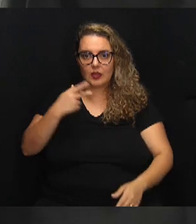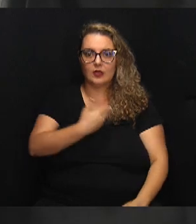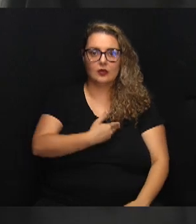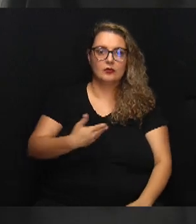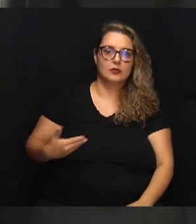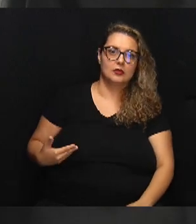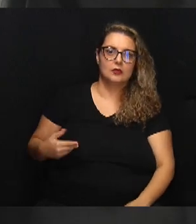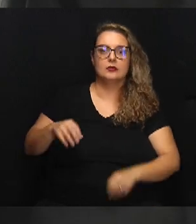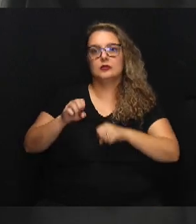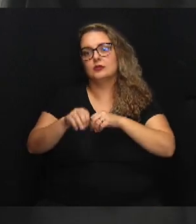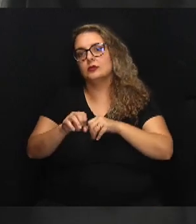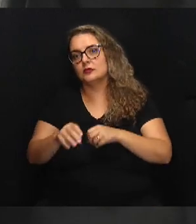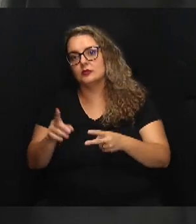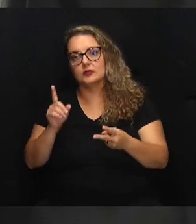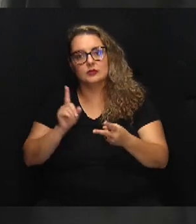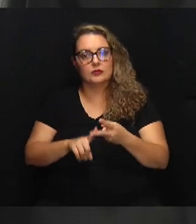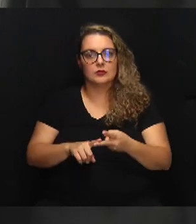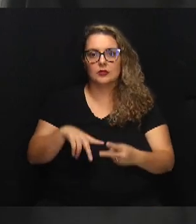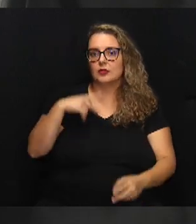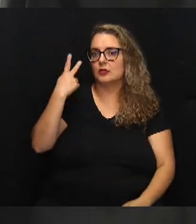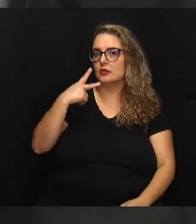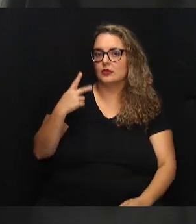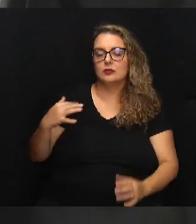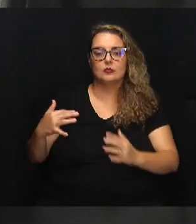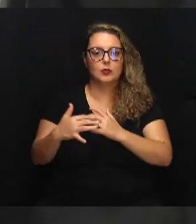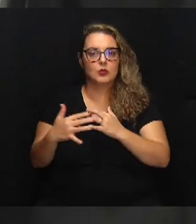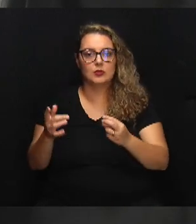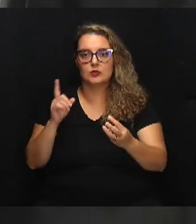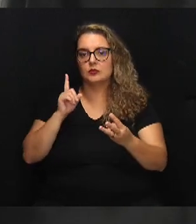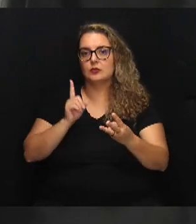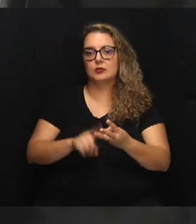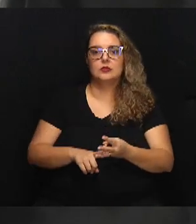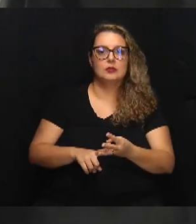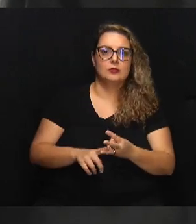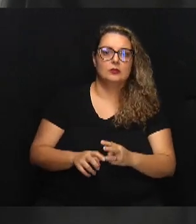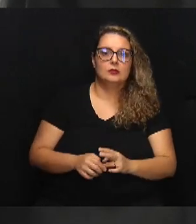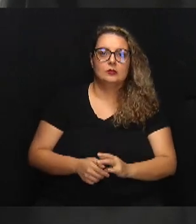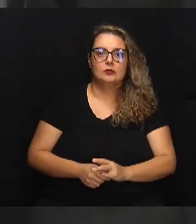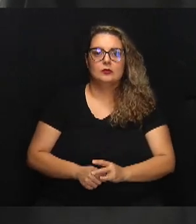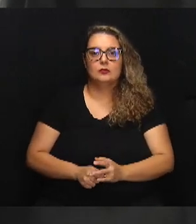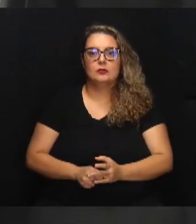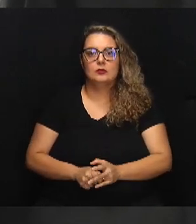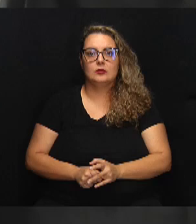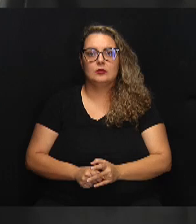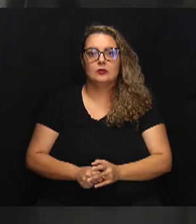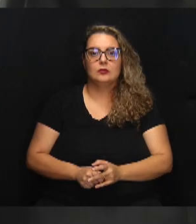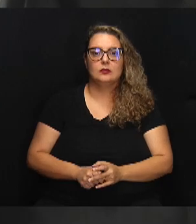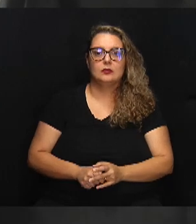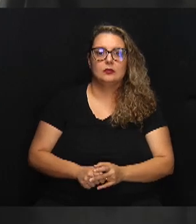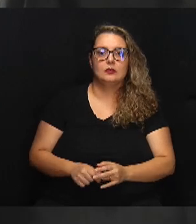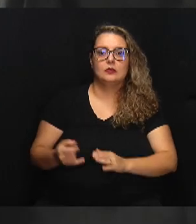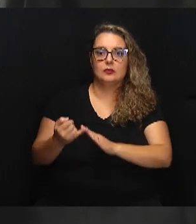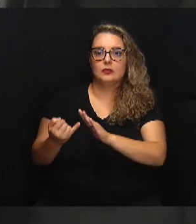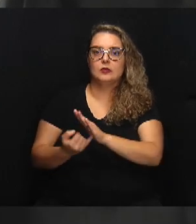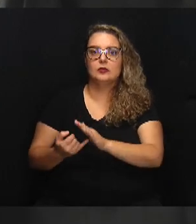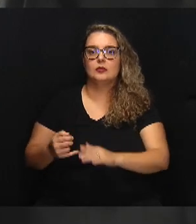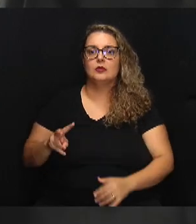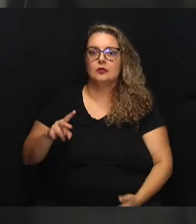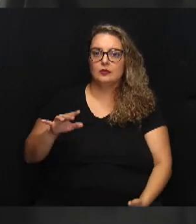campo da educação, no campo da política urbana, no campo depois fui trabalhar no Instituto Via